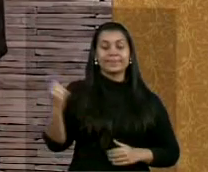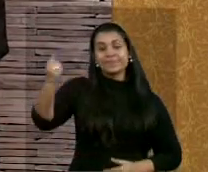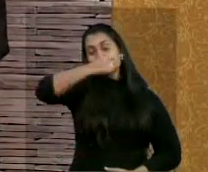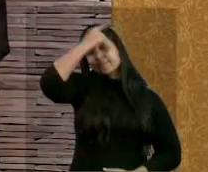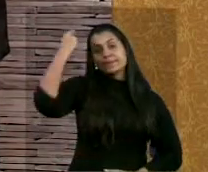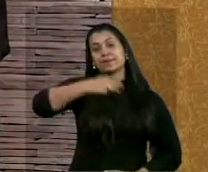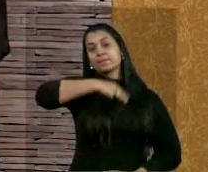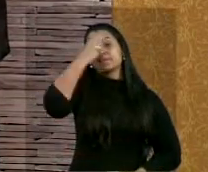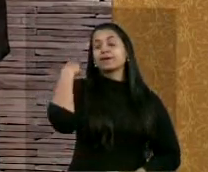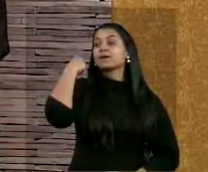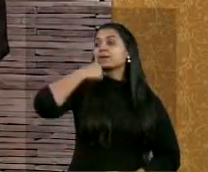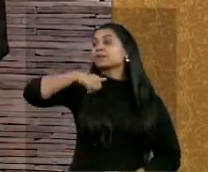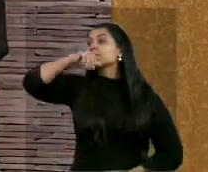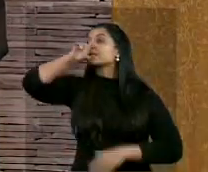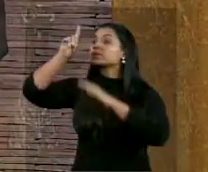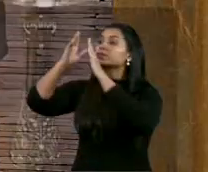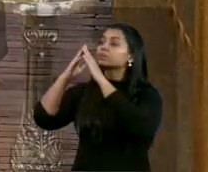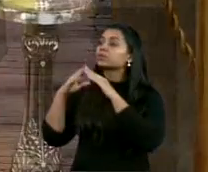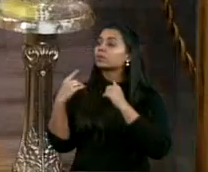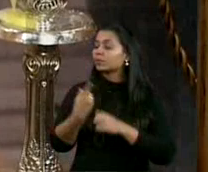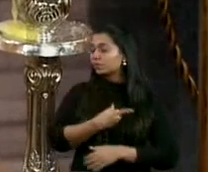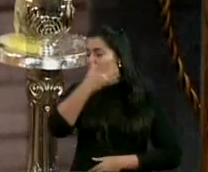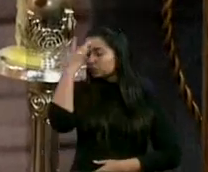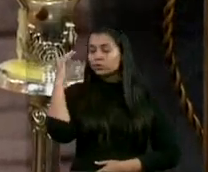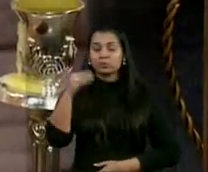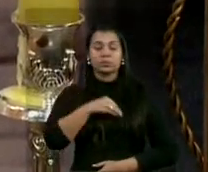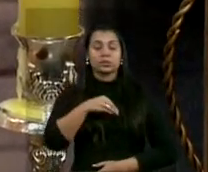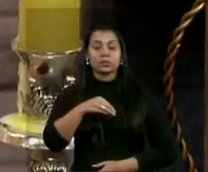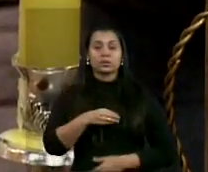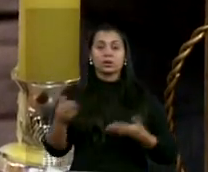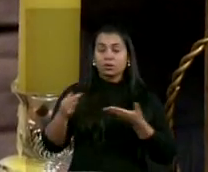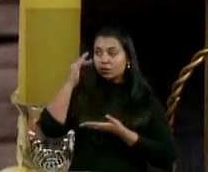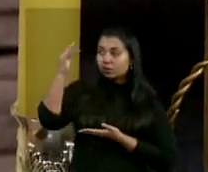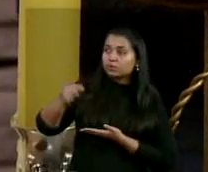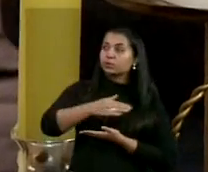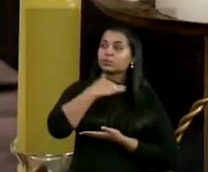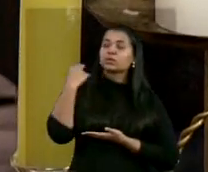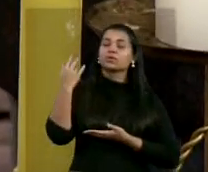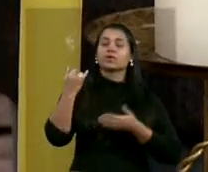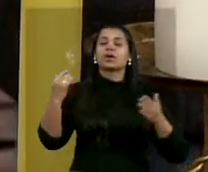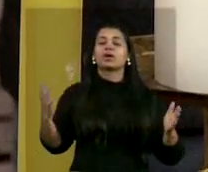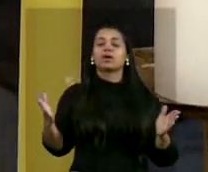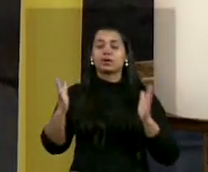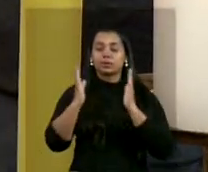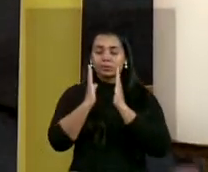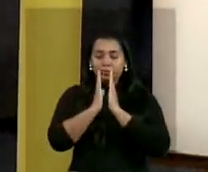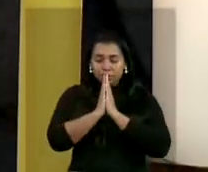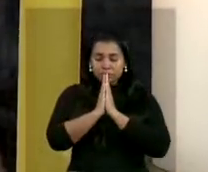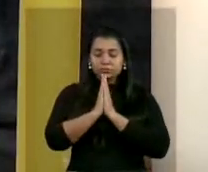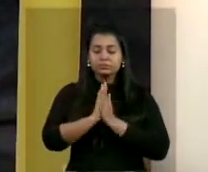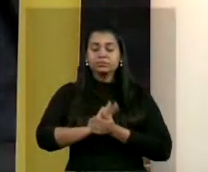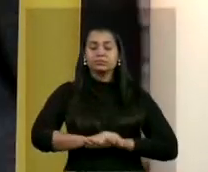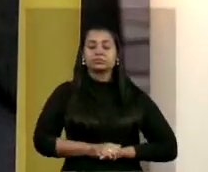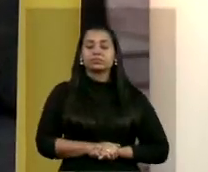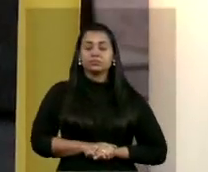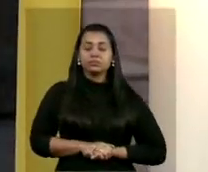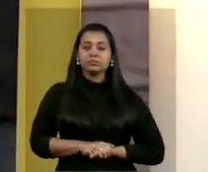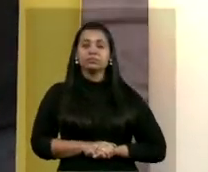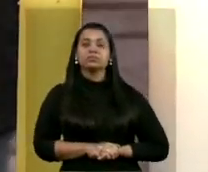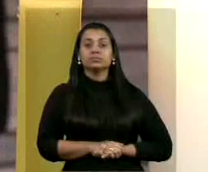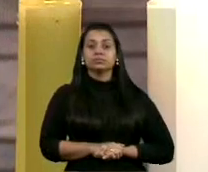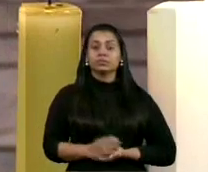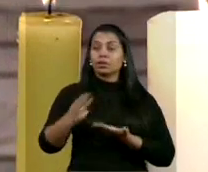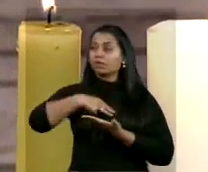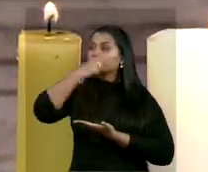Jesus. Santa Maria, Mãe de Deus, rogai por nós, pecadores, agora e na hora de nossa morte.